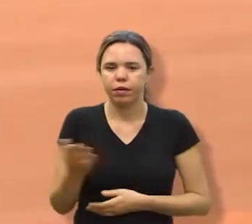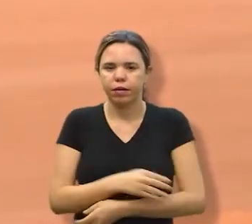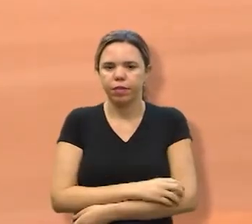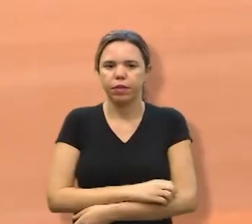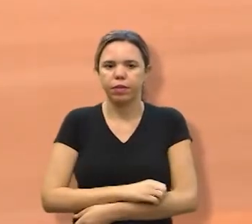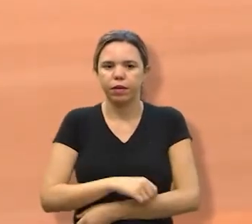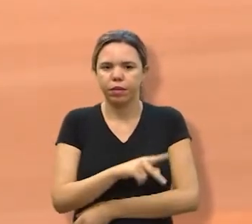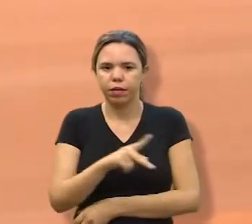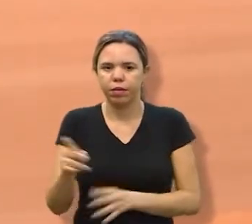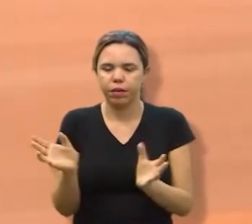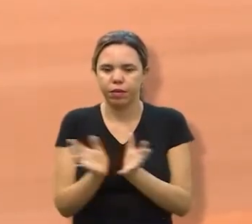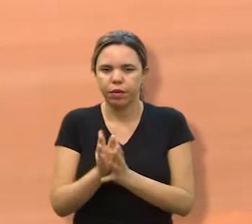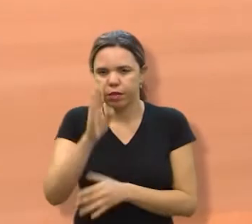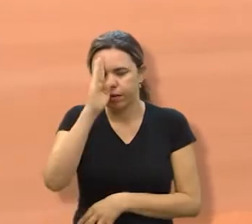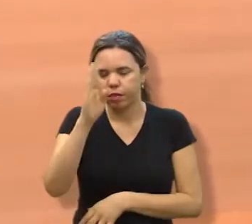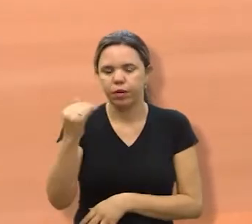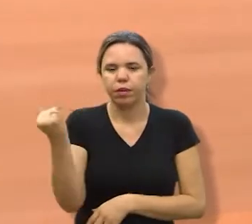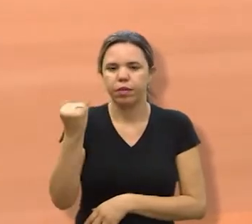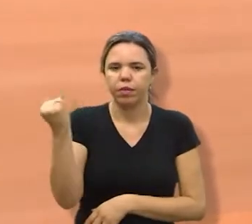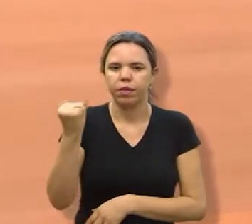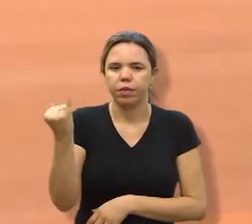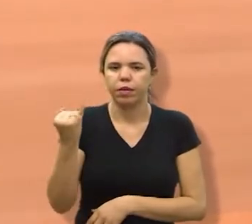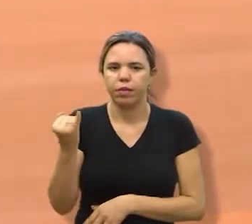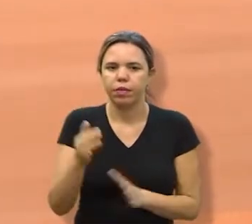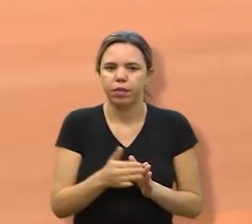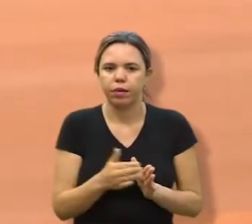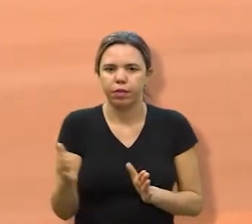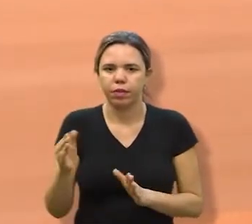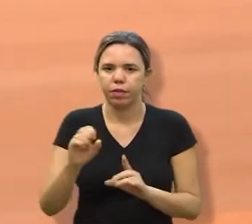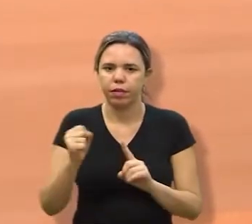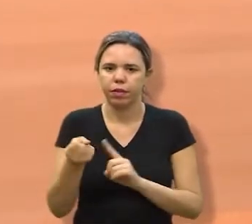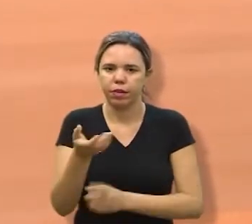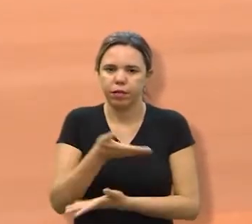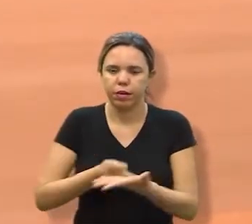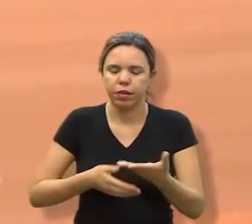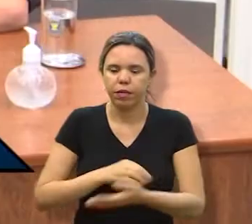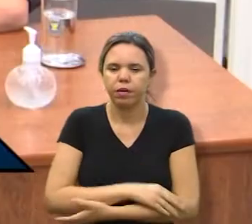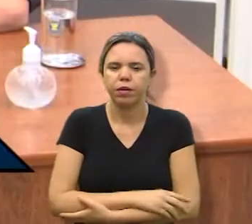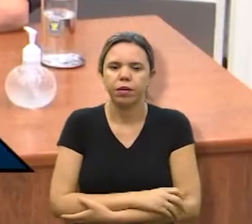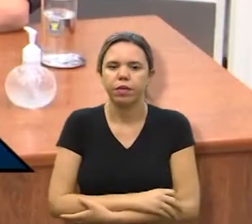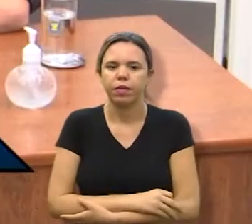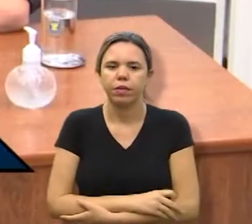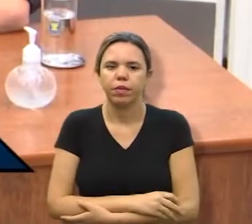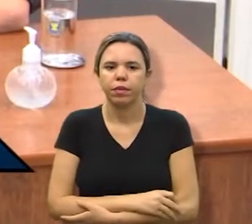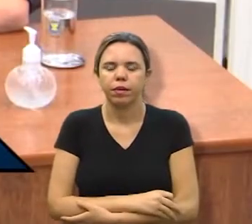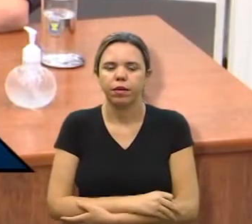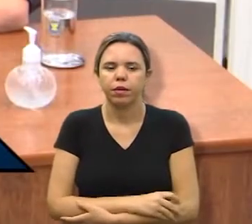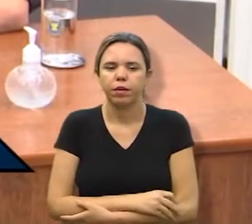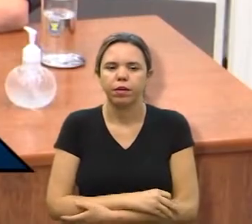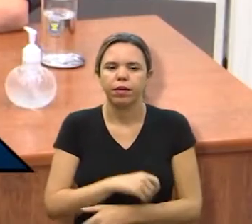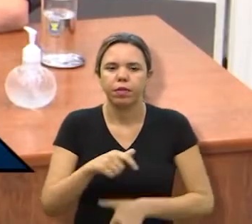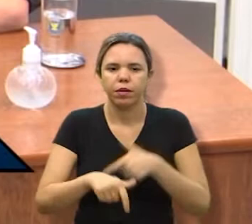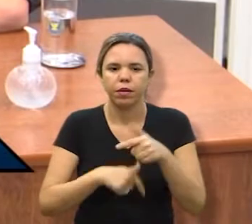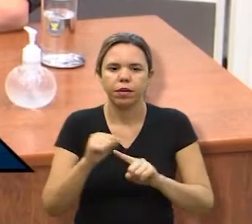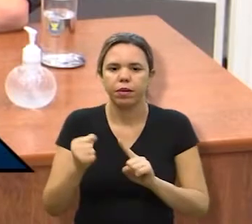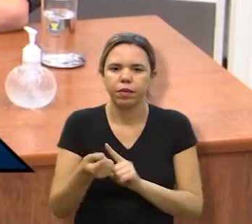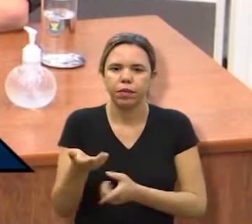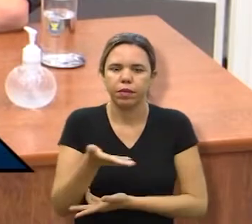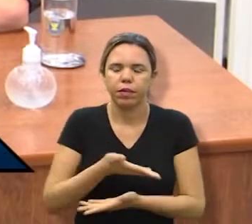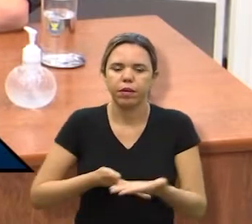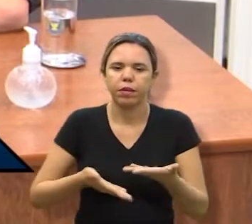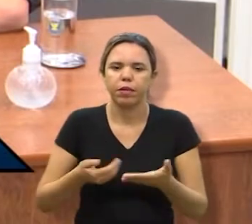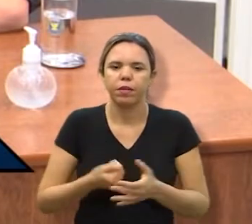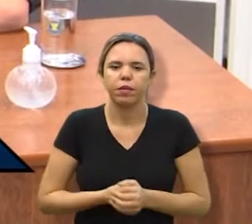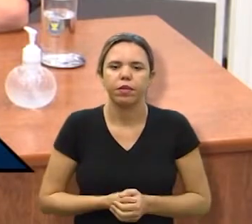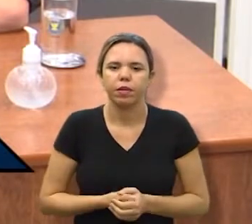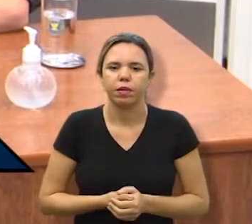Nelson Osseri, presidente da comissão, destaca a importância da fase de ressocialização. A questão dos trabalhos